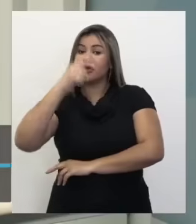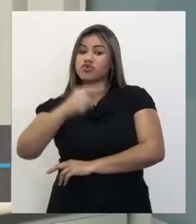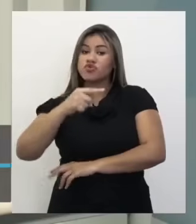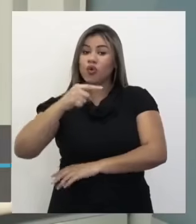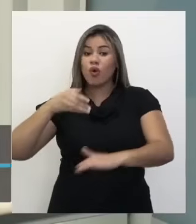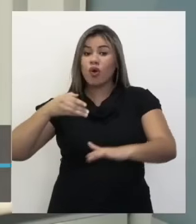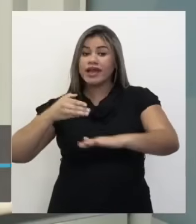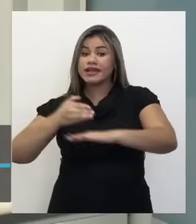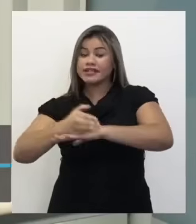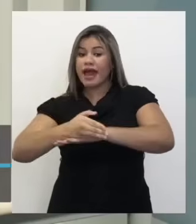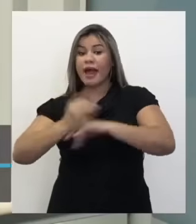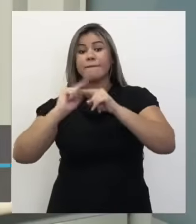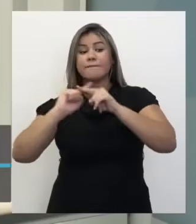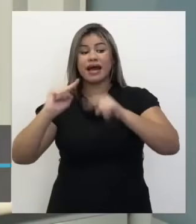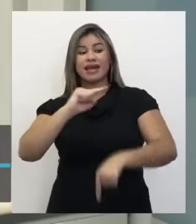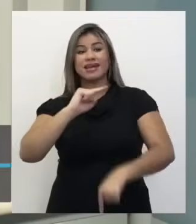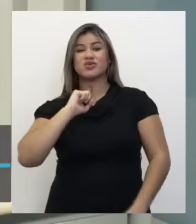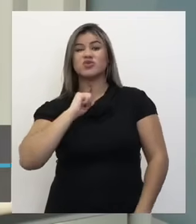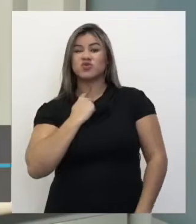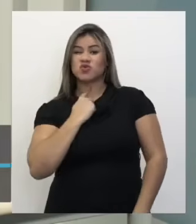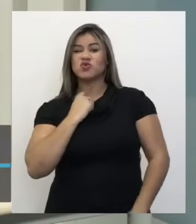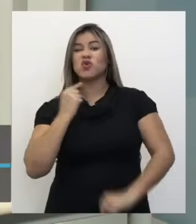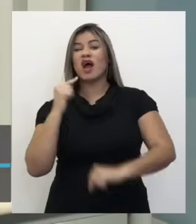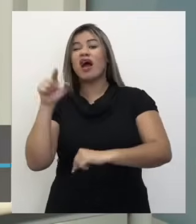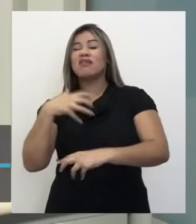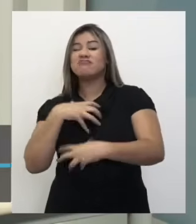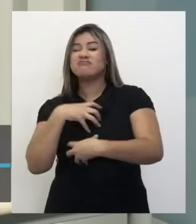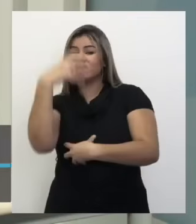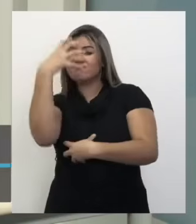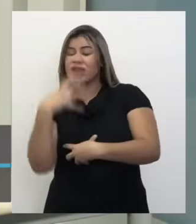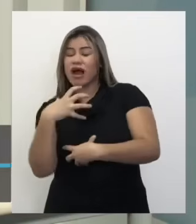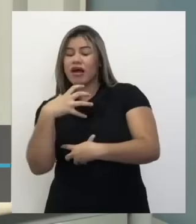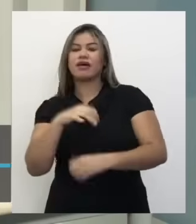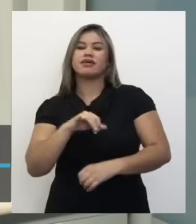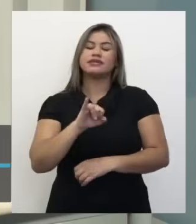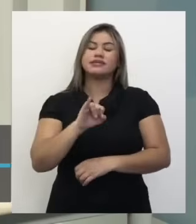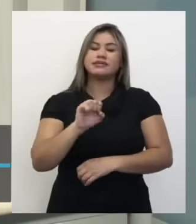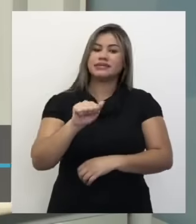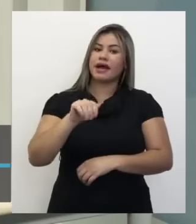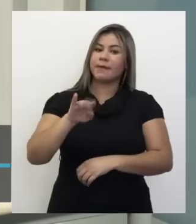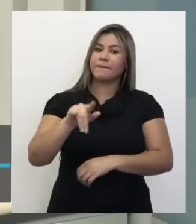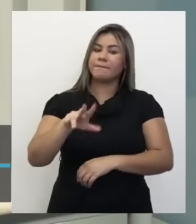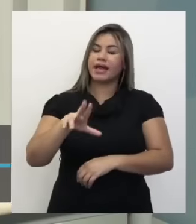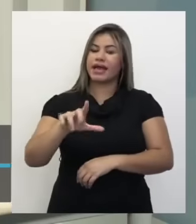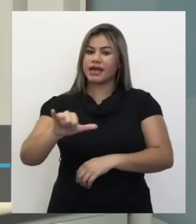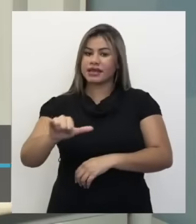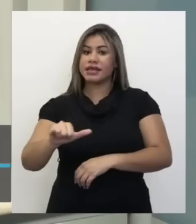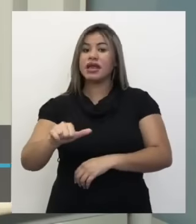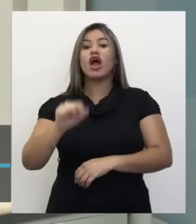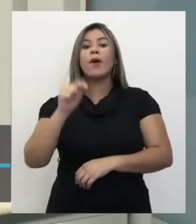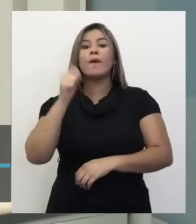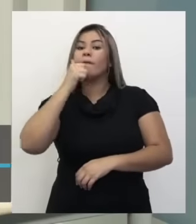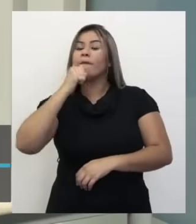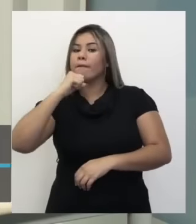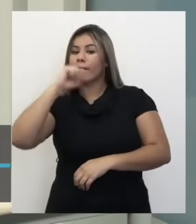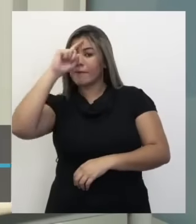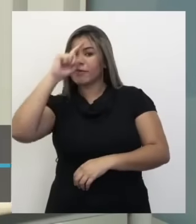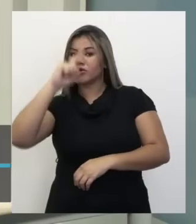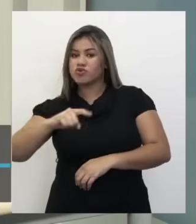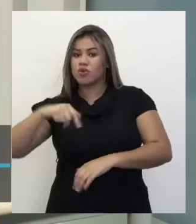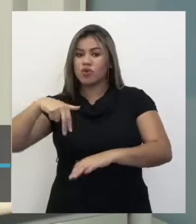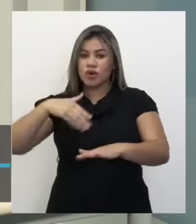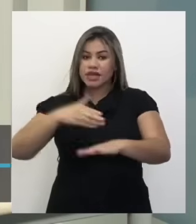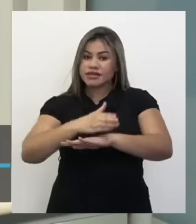ficar brava por ele estar sujo. A Isabelle, no fato dela mandá-lo ir até a sala com os